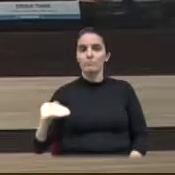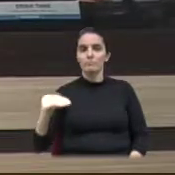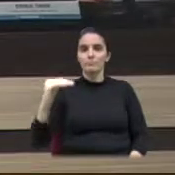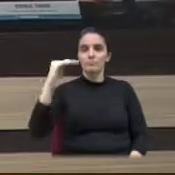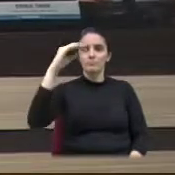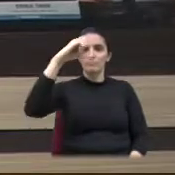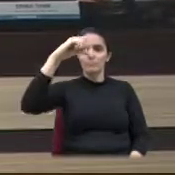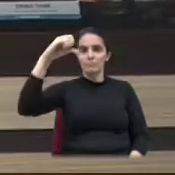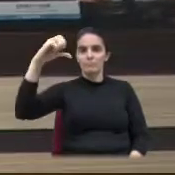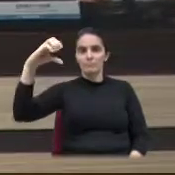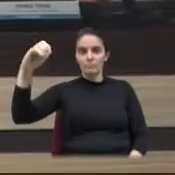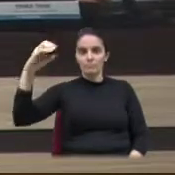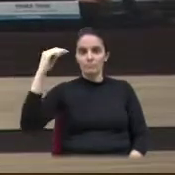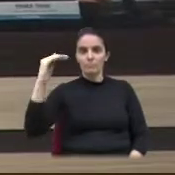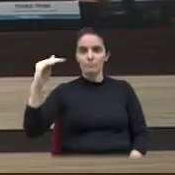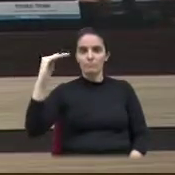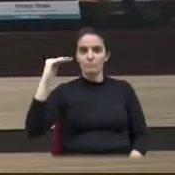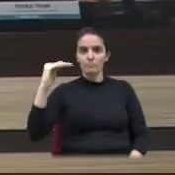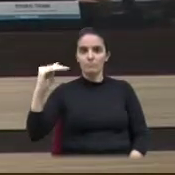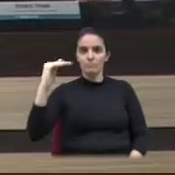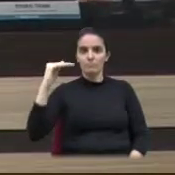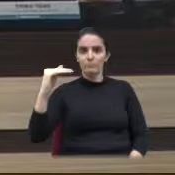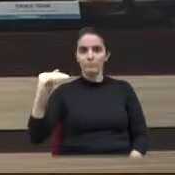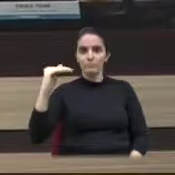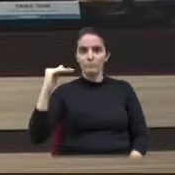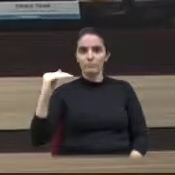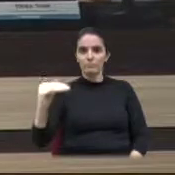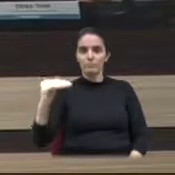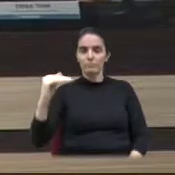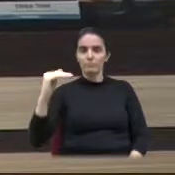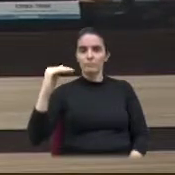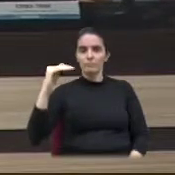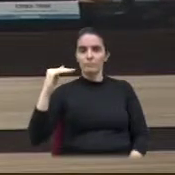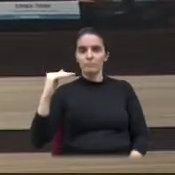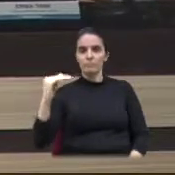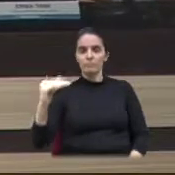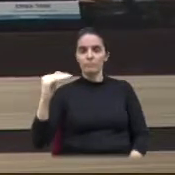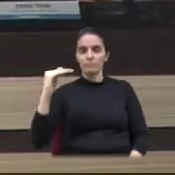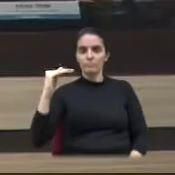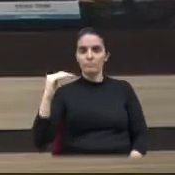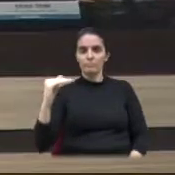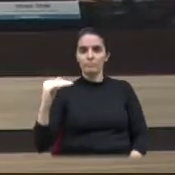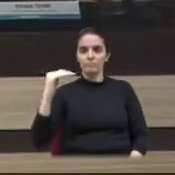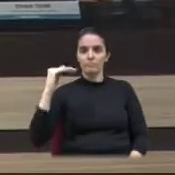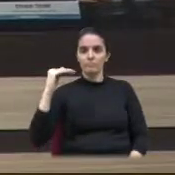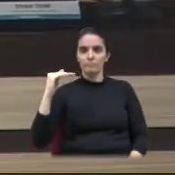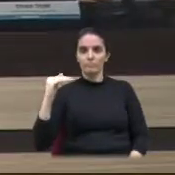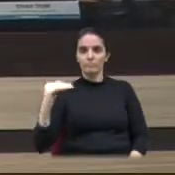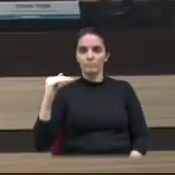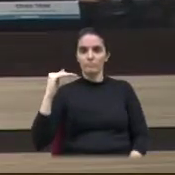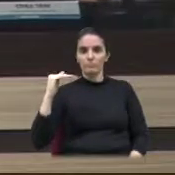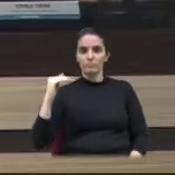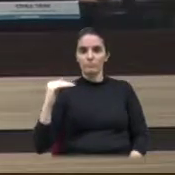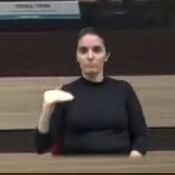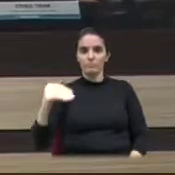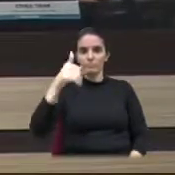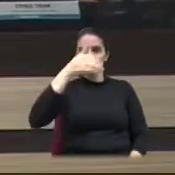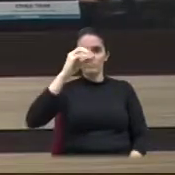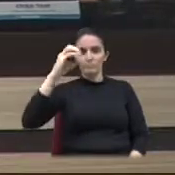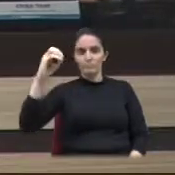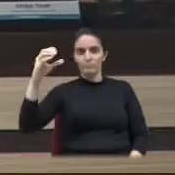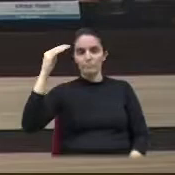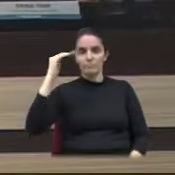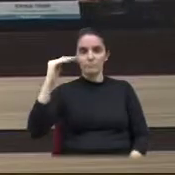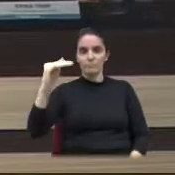90, 91, 92, 93, 94, 95, 96, 97, 98, 99,